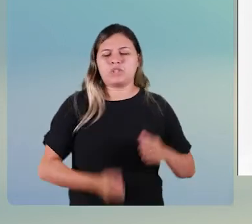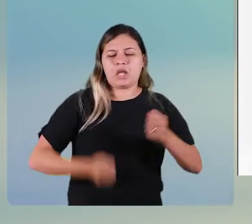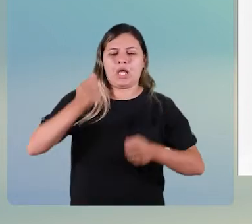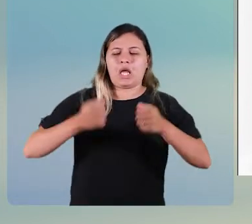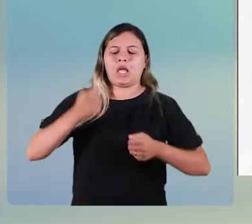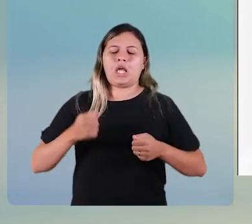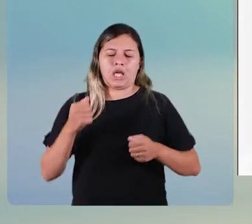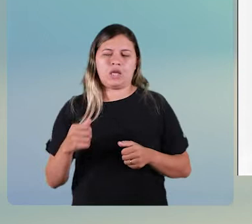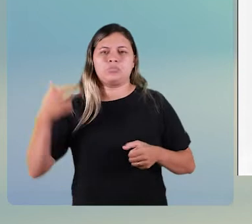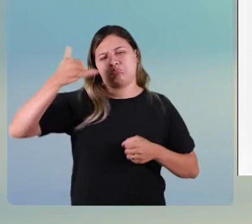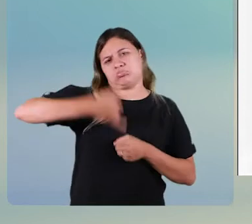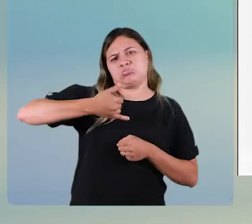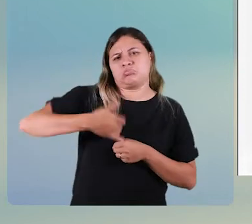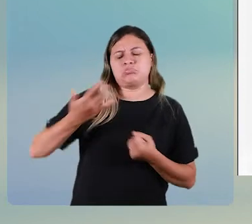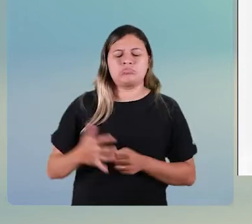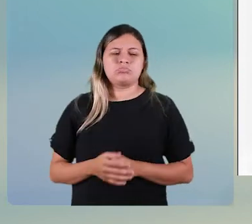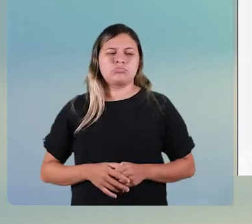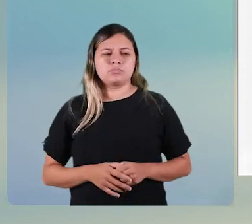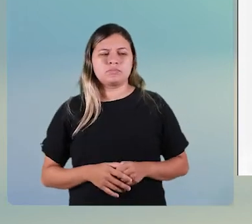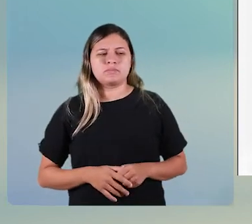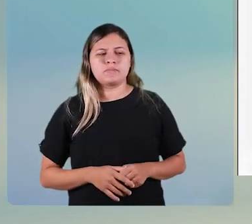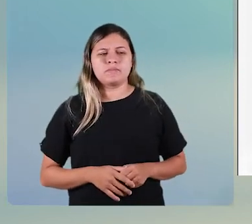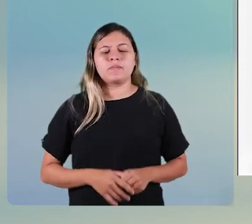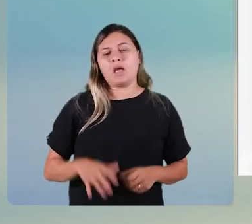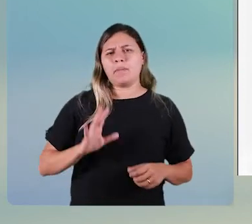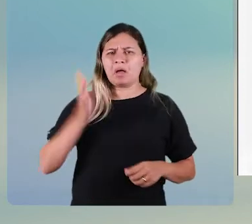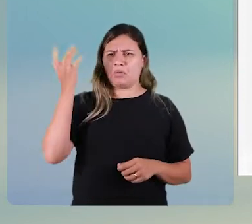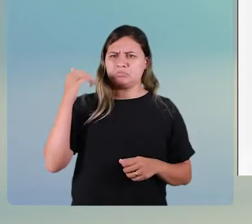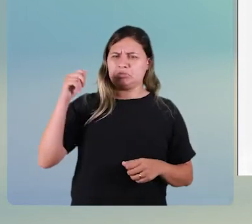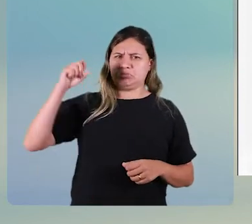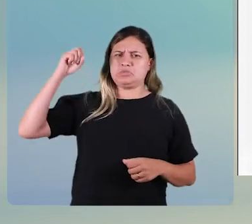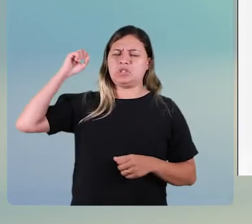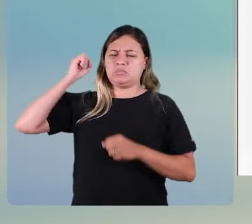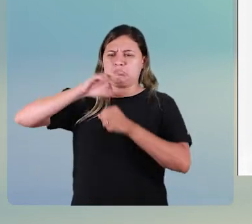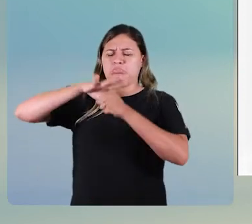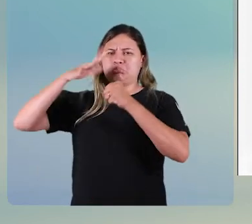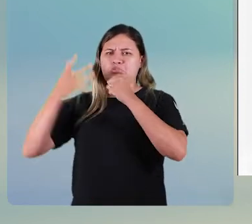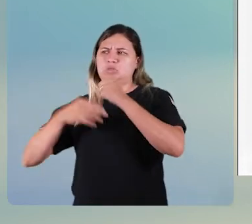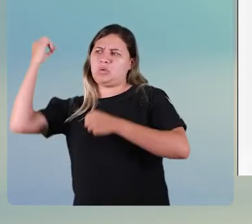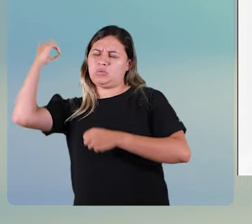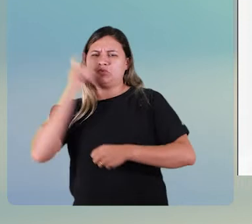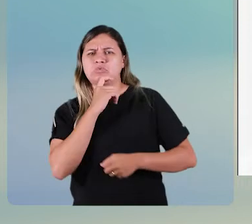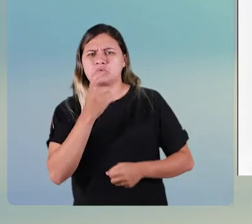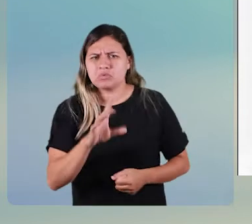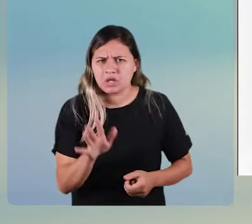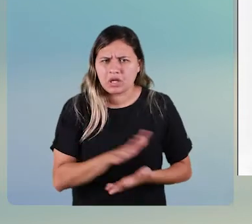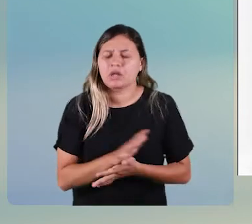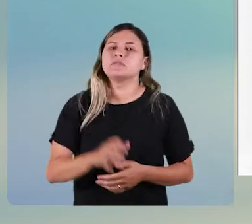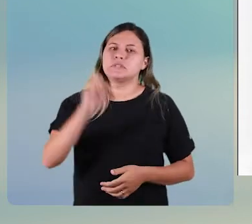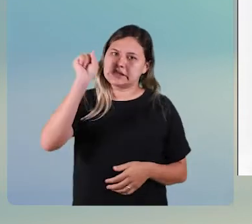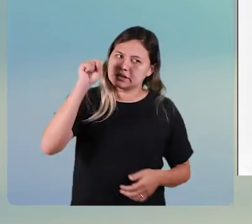queimados, só que não vai formar gás de estufa? Vai formar CO2 do mesmo jeito, só que a carga fóssil não